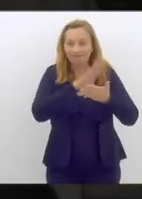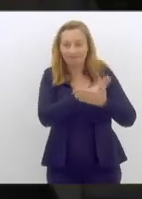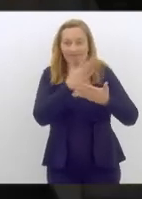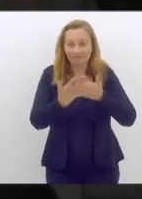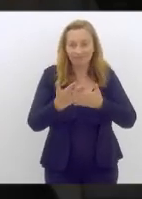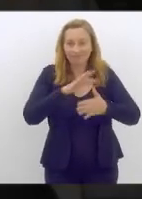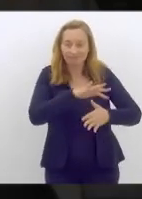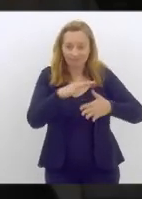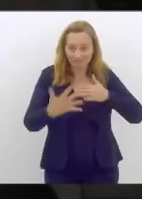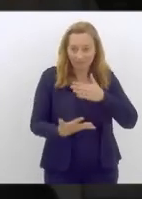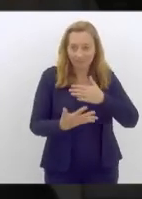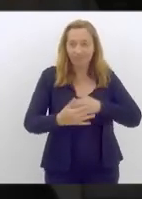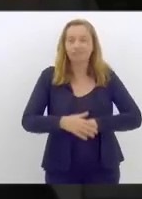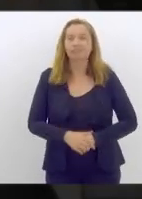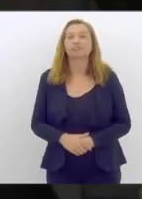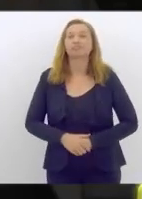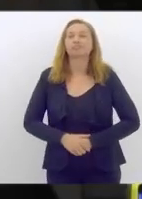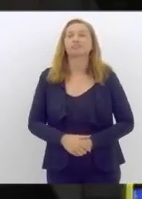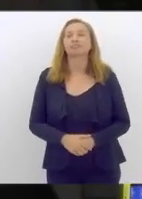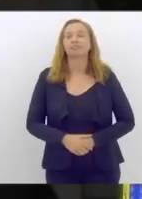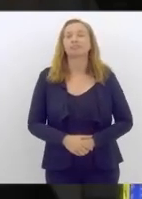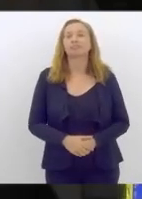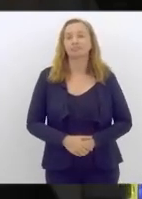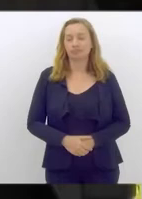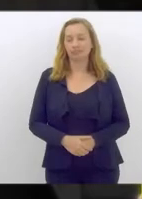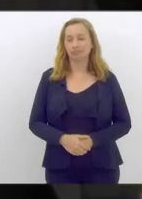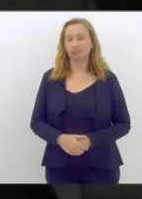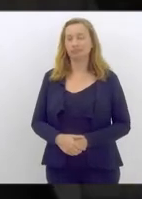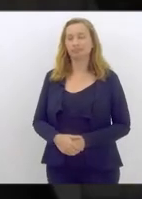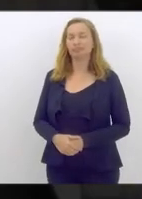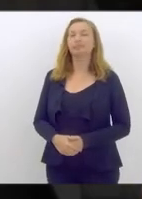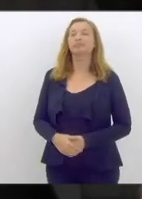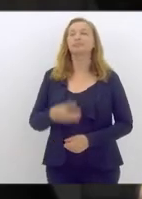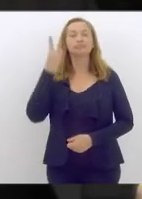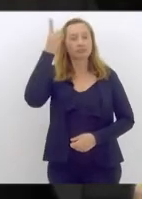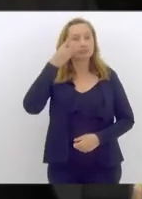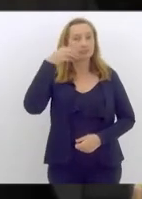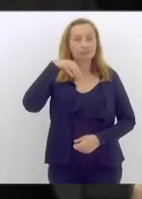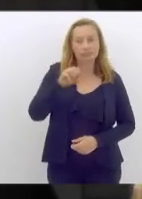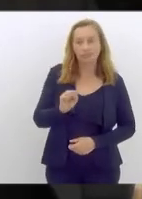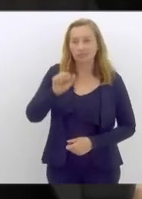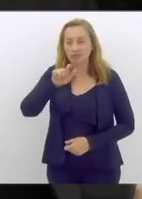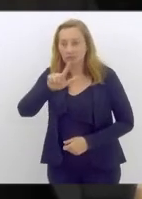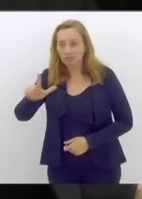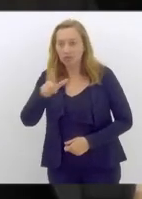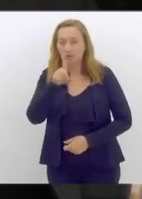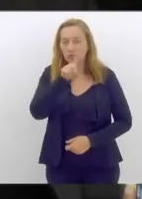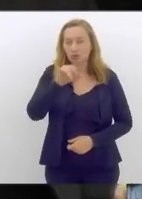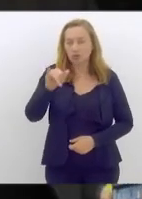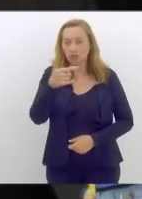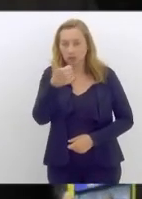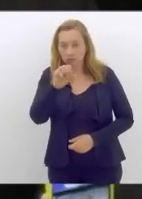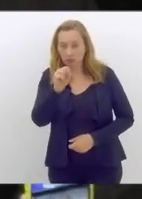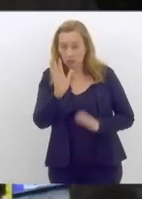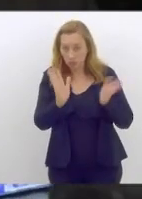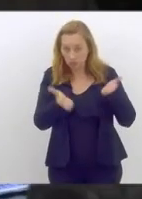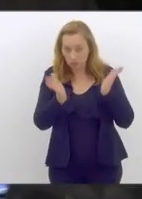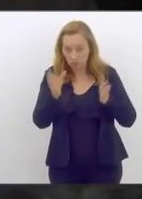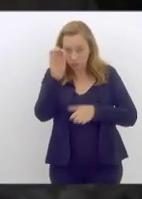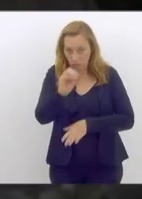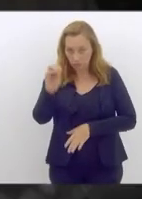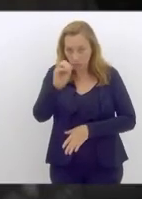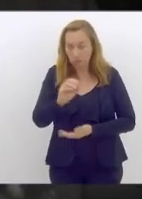da língua brasileira de sinais Deputado Samuel Malafaia hoje dia 18 de